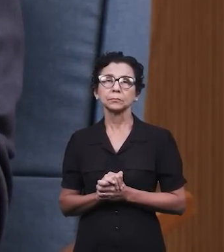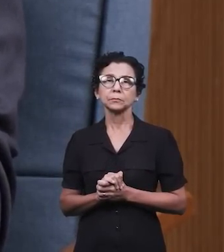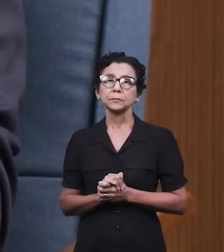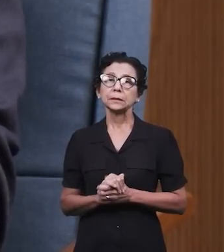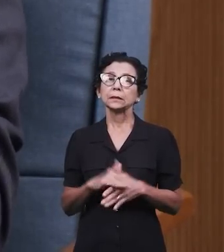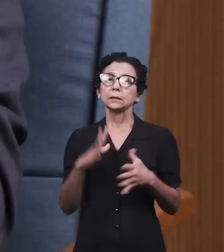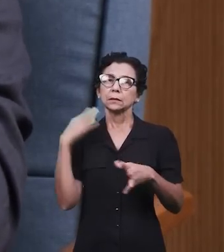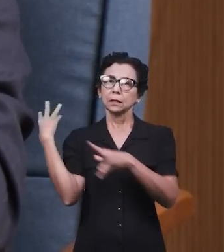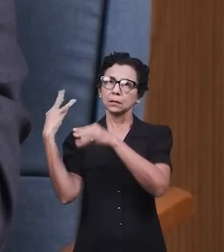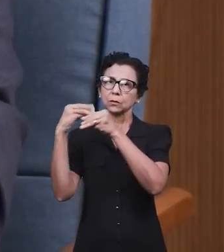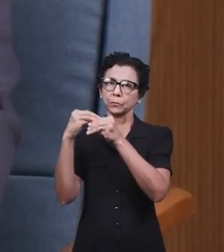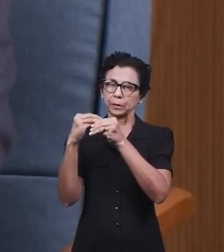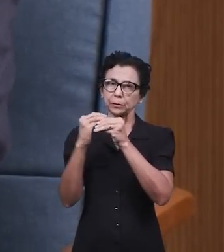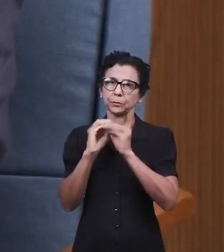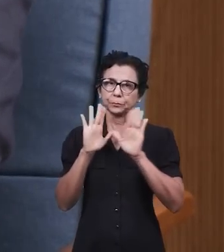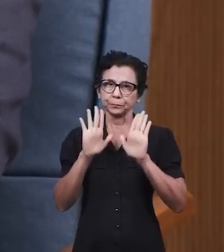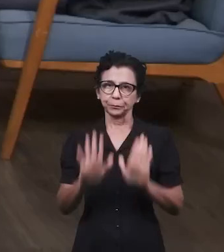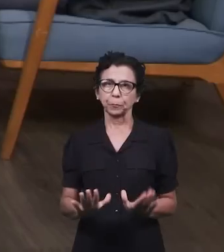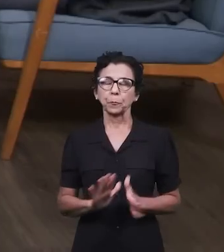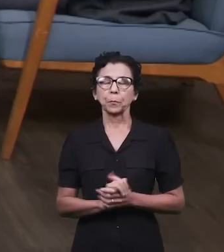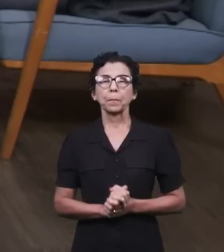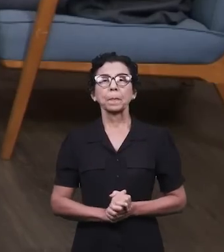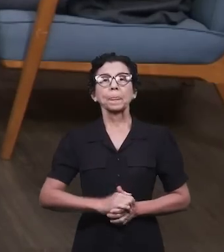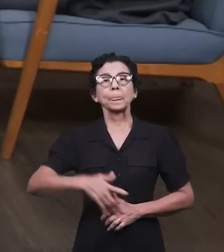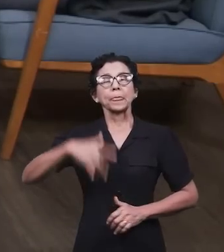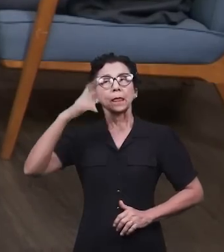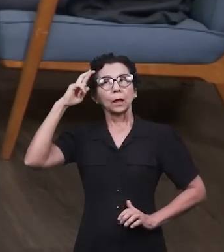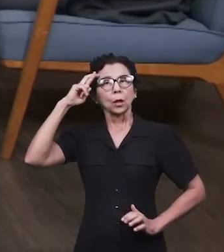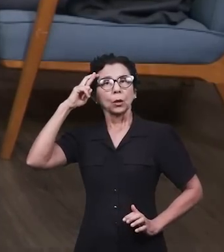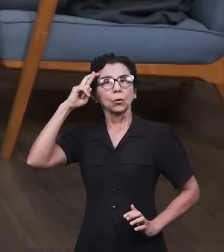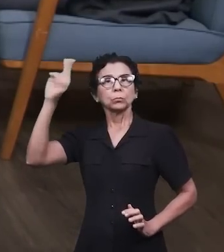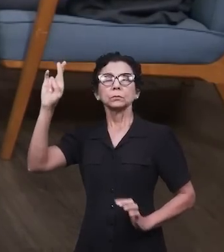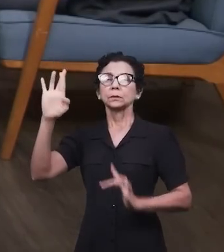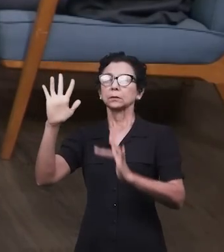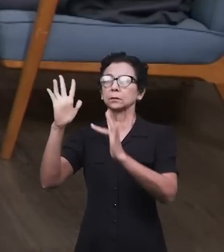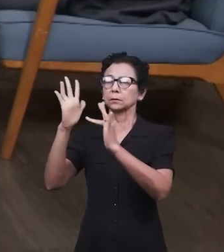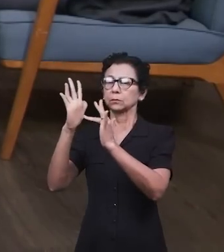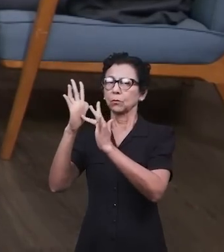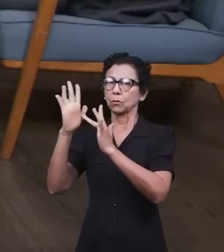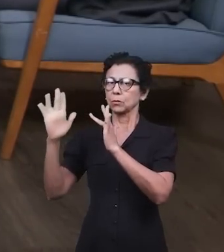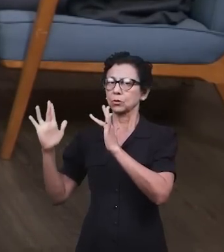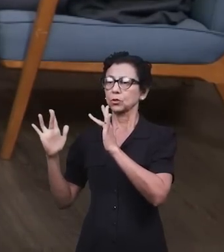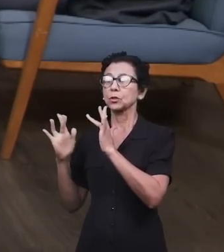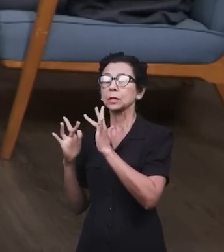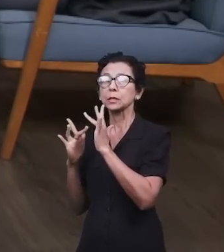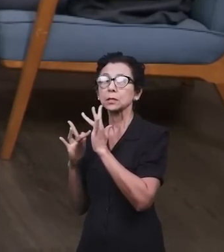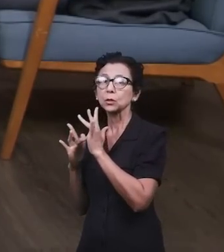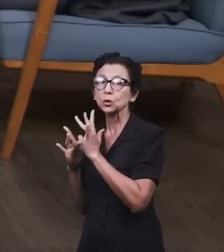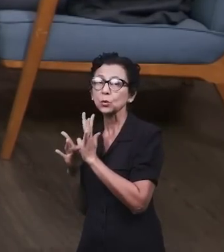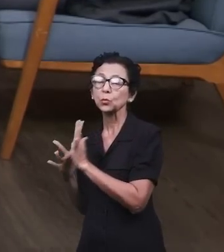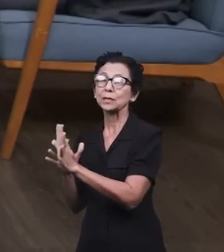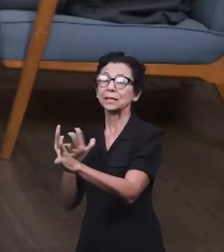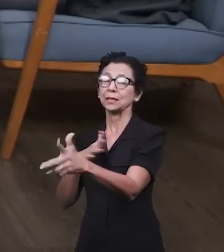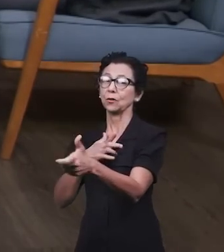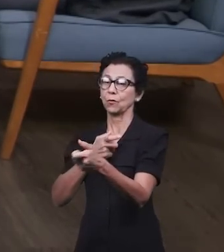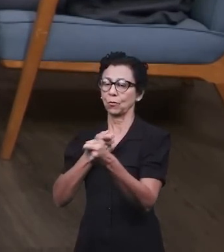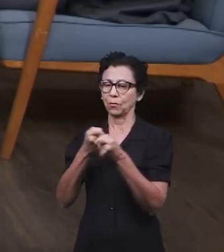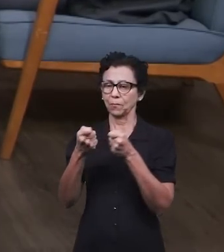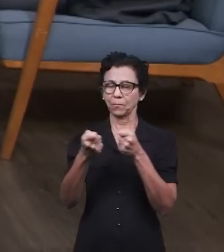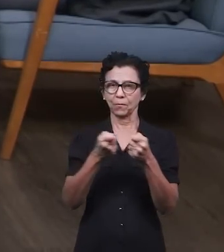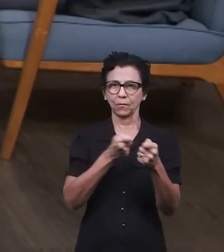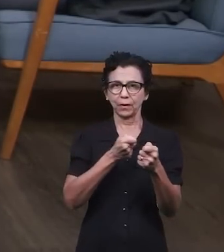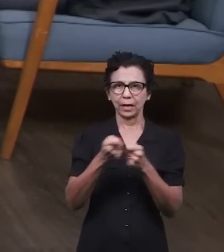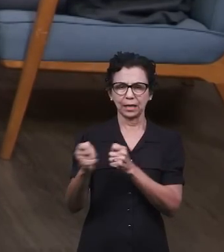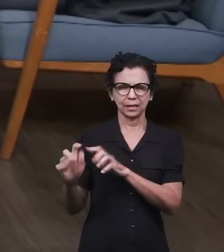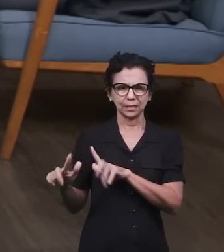dizer o seguinte: o Senhor Jesus, ele passeia, ele anda, ele governa,